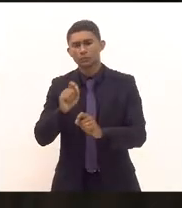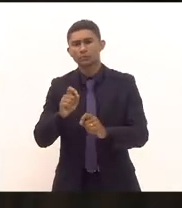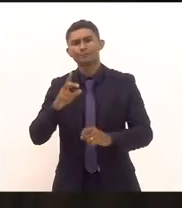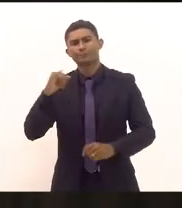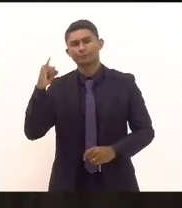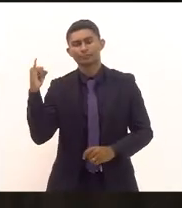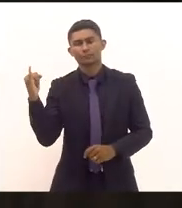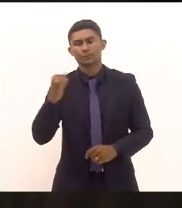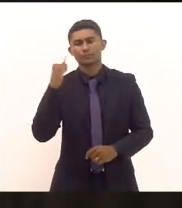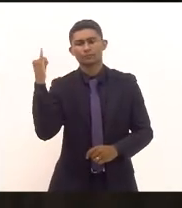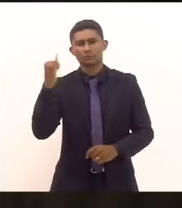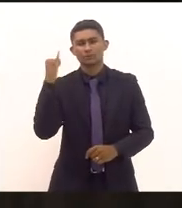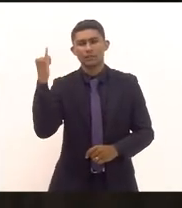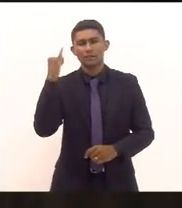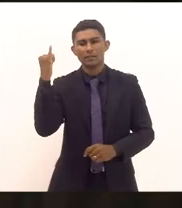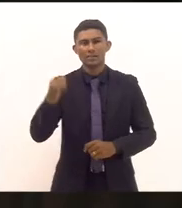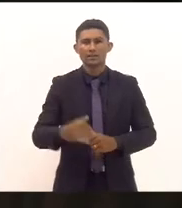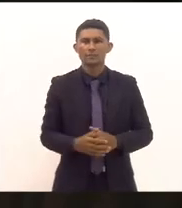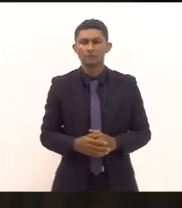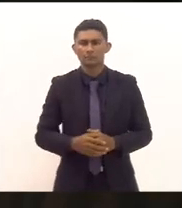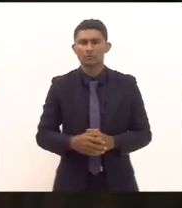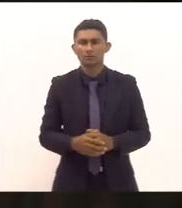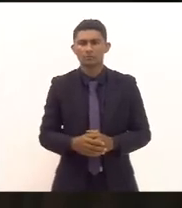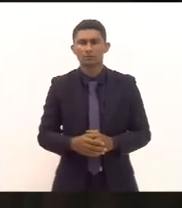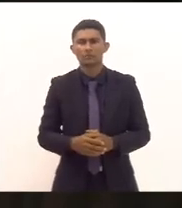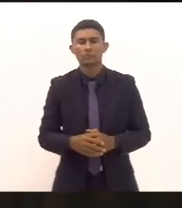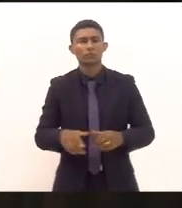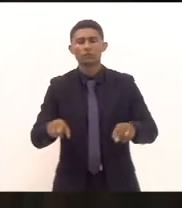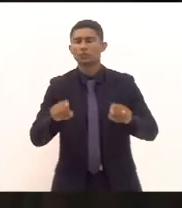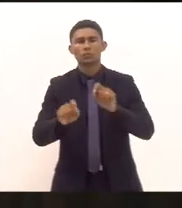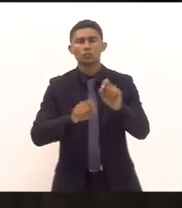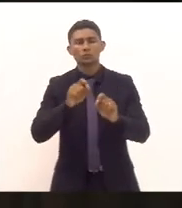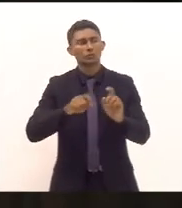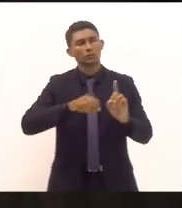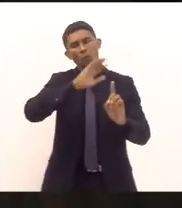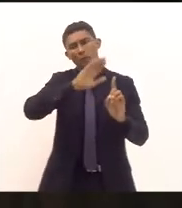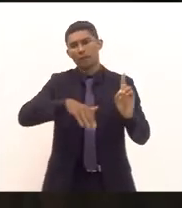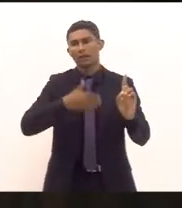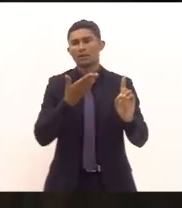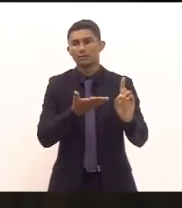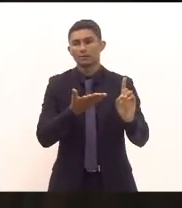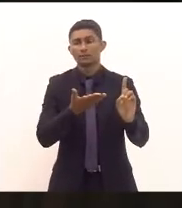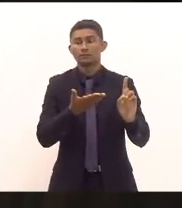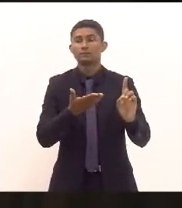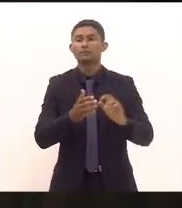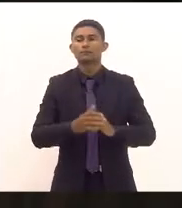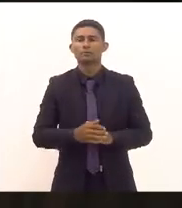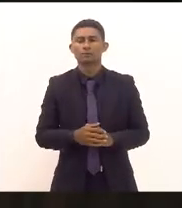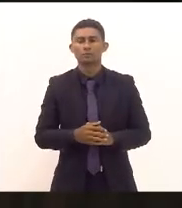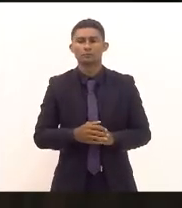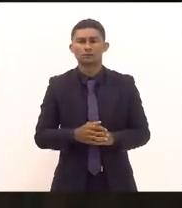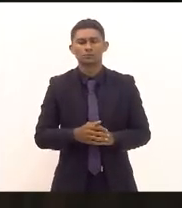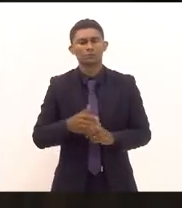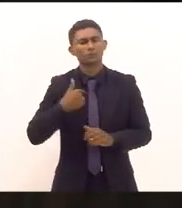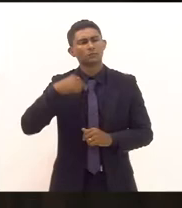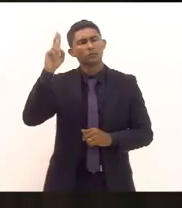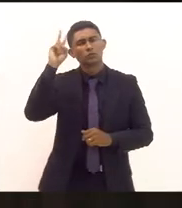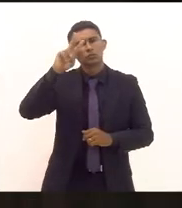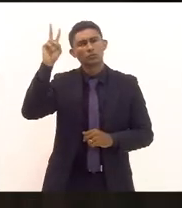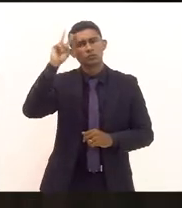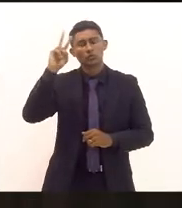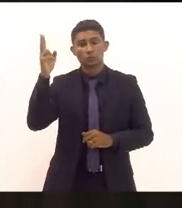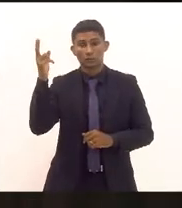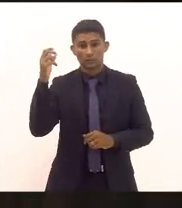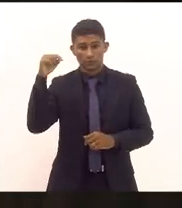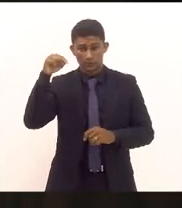importante e homenagear né eu lembro que quando cheguei na